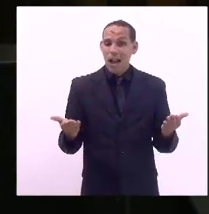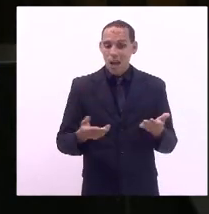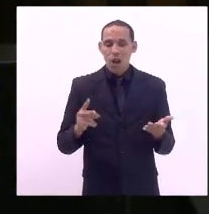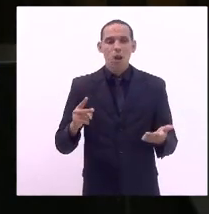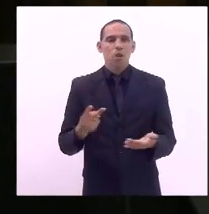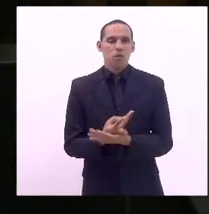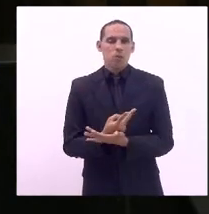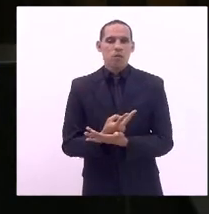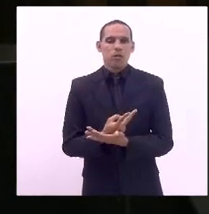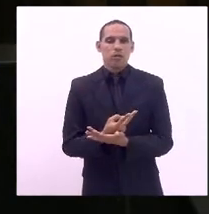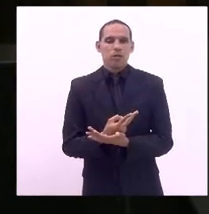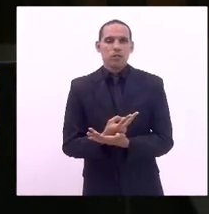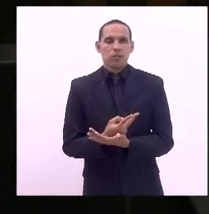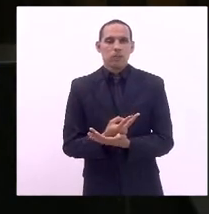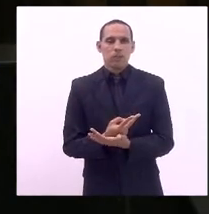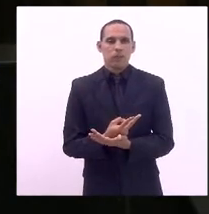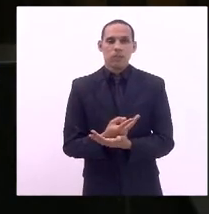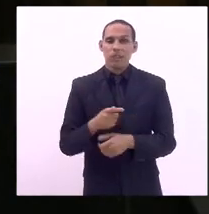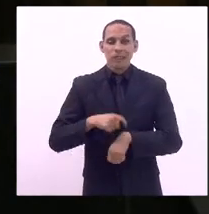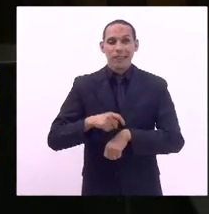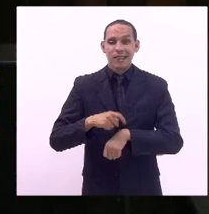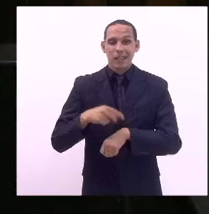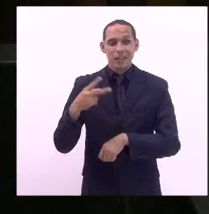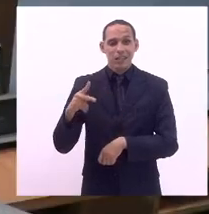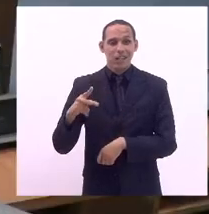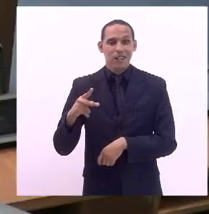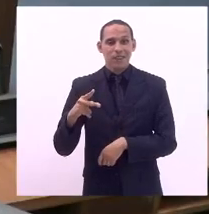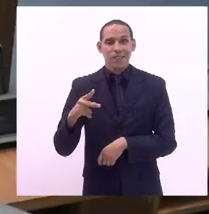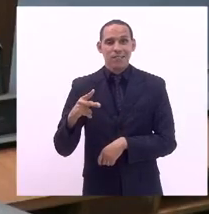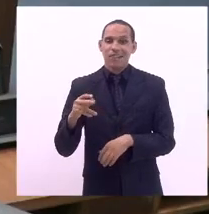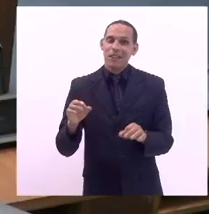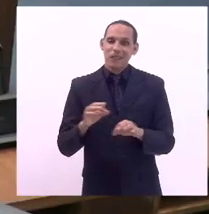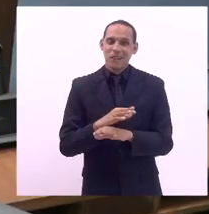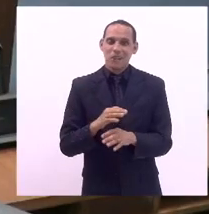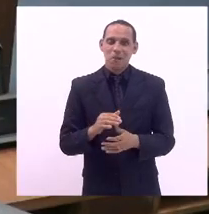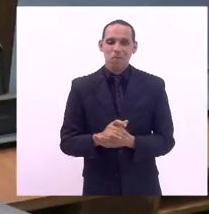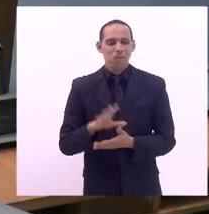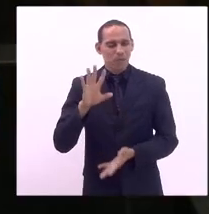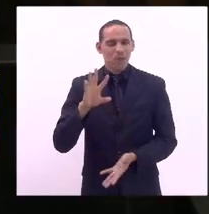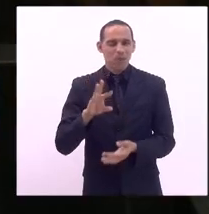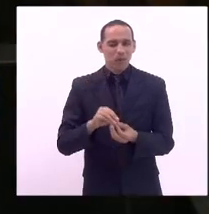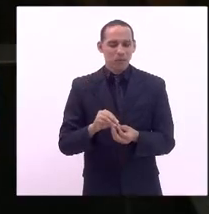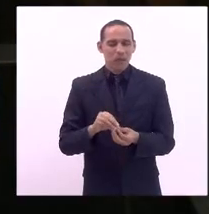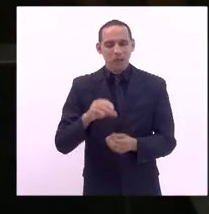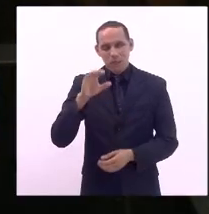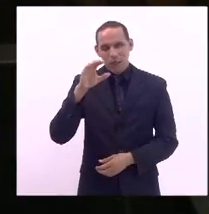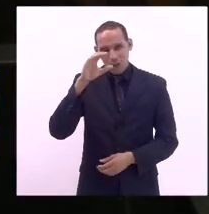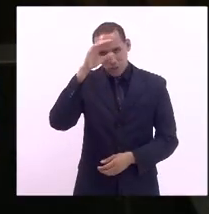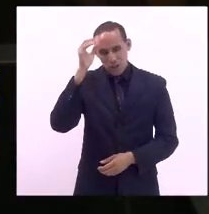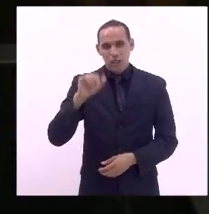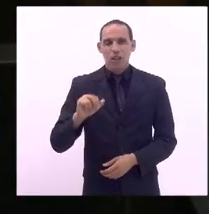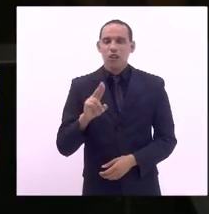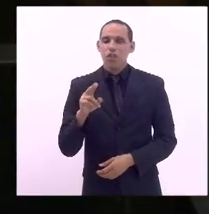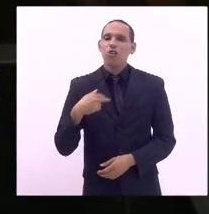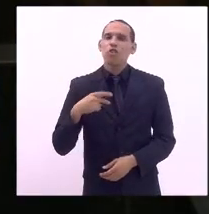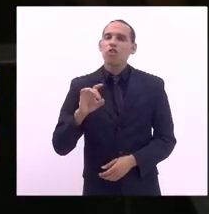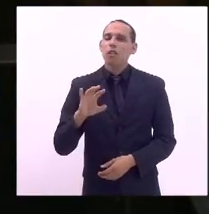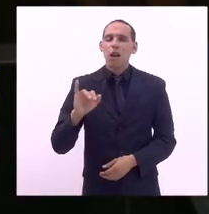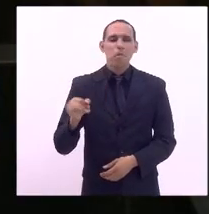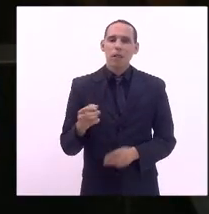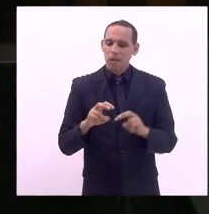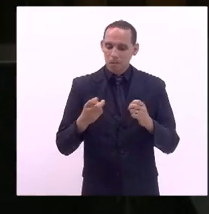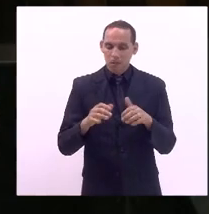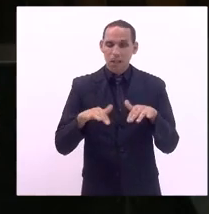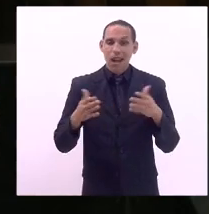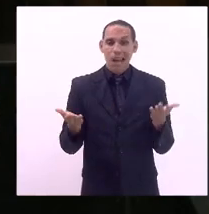momento uma assembleia... O tempo de Vossa Excelência terminou. Vou concluir, deputada Tia Ju. Mas eu quero aproveitar que estou aqui no plenário para destacar